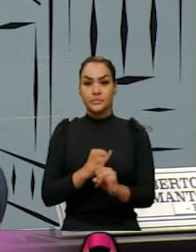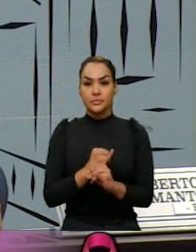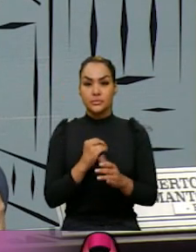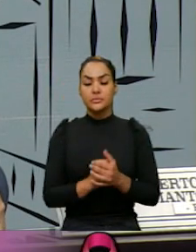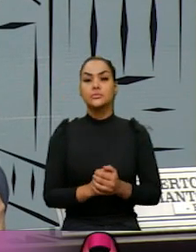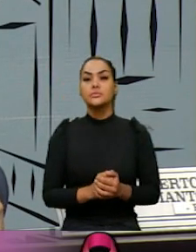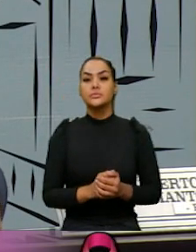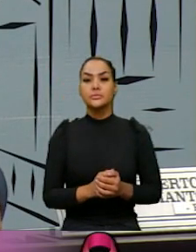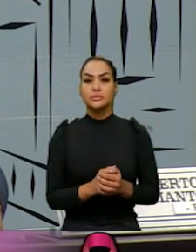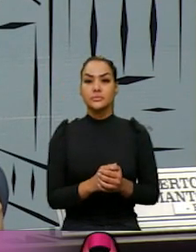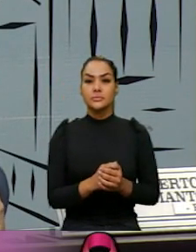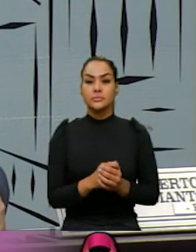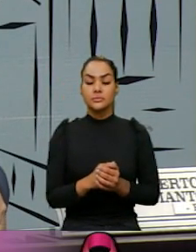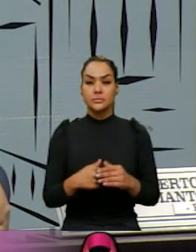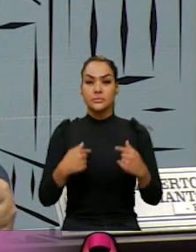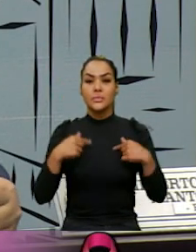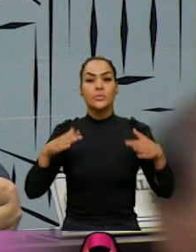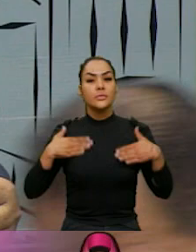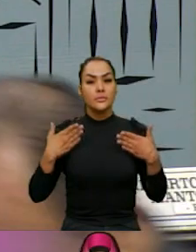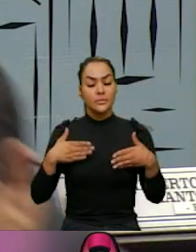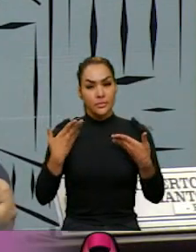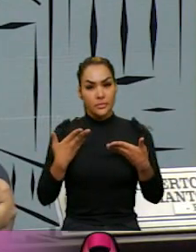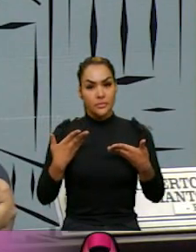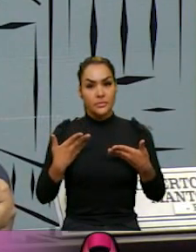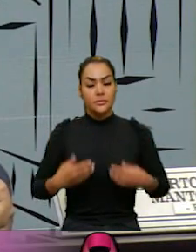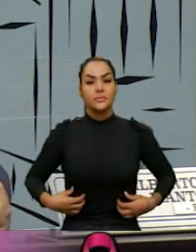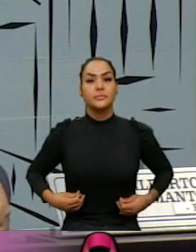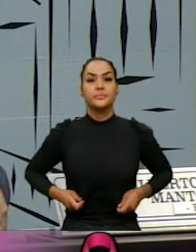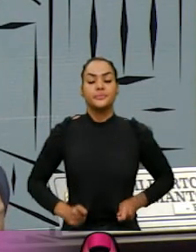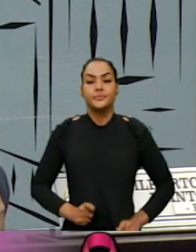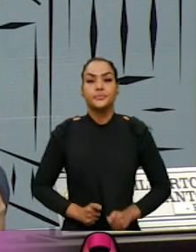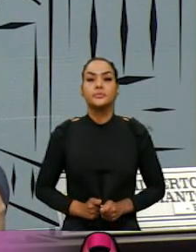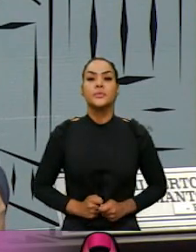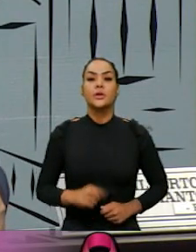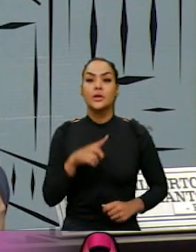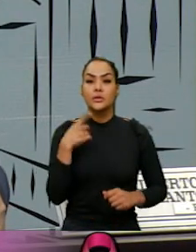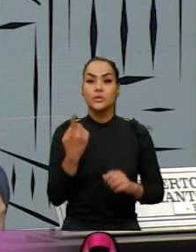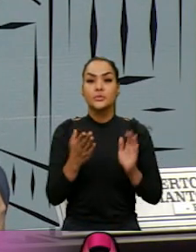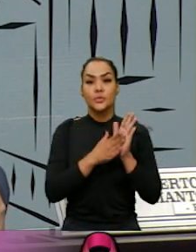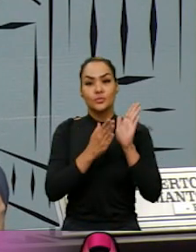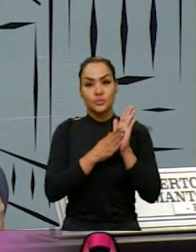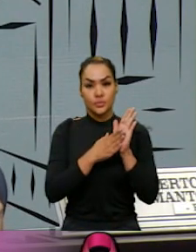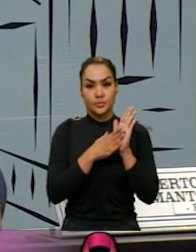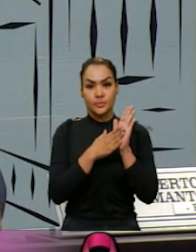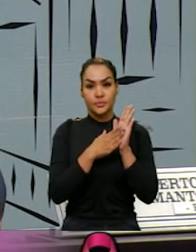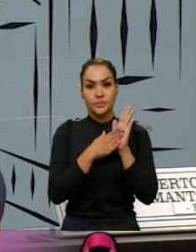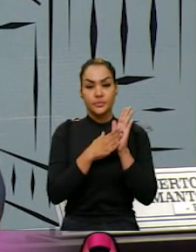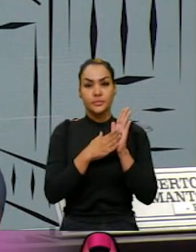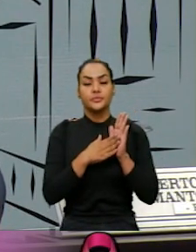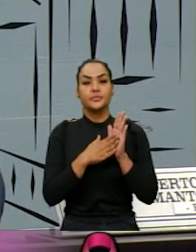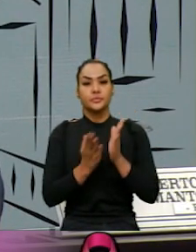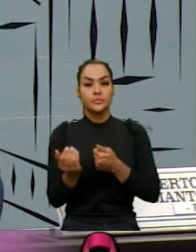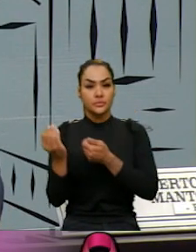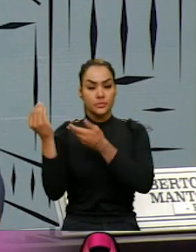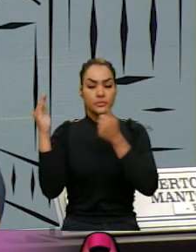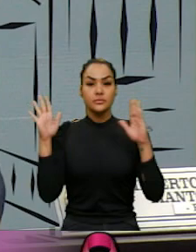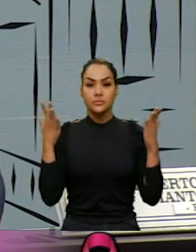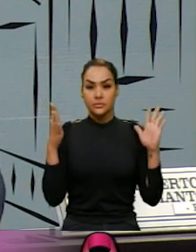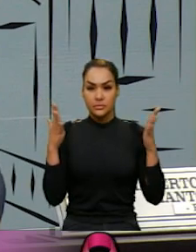bastante alegria e satisfação que a gente propõe essa propositura de voto de